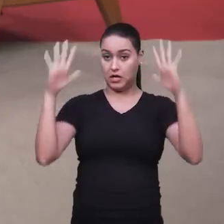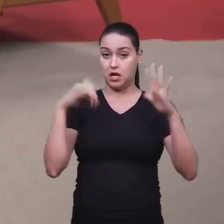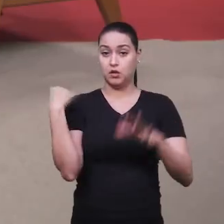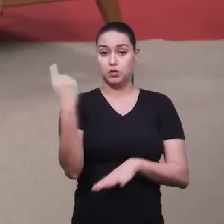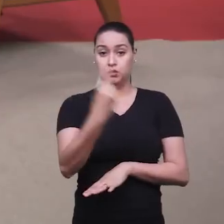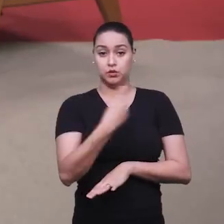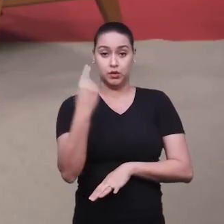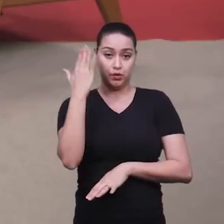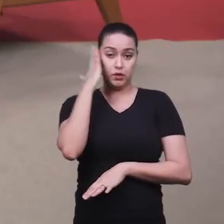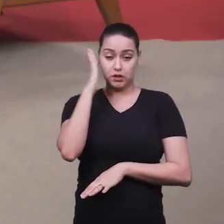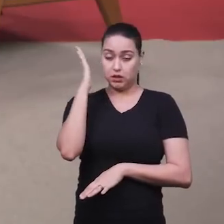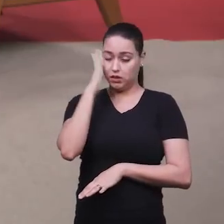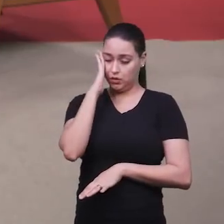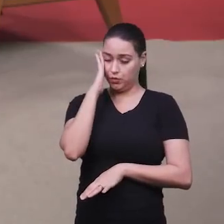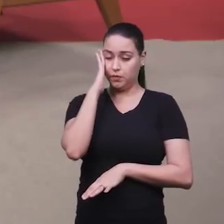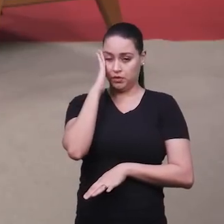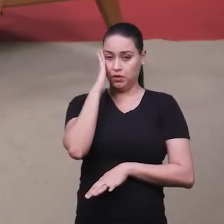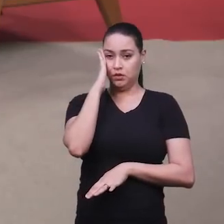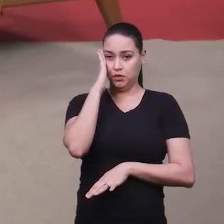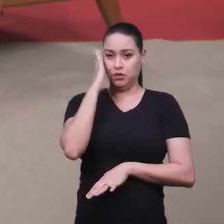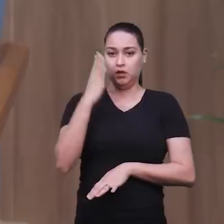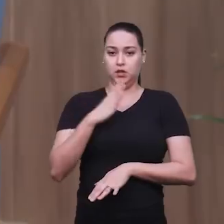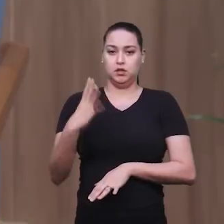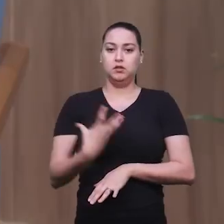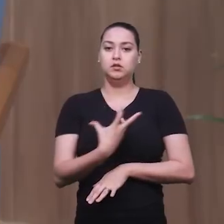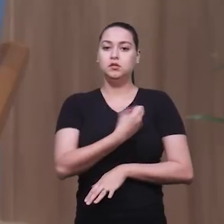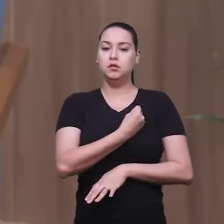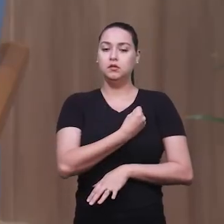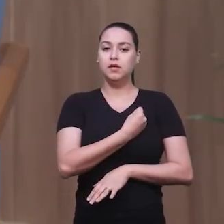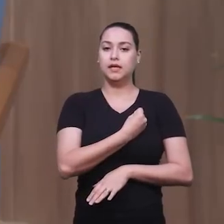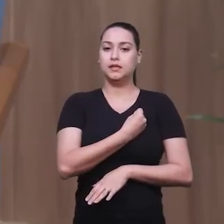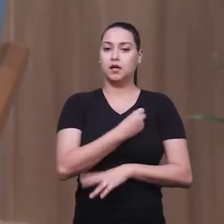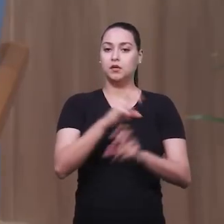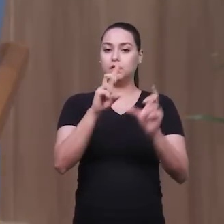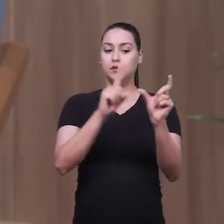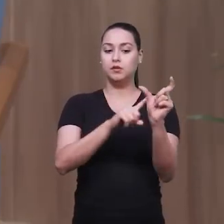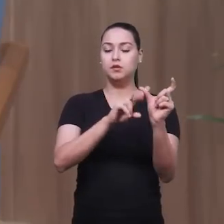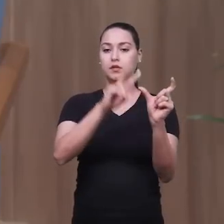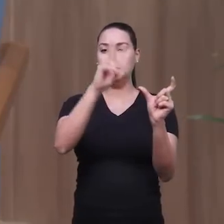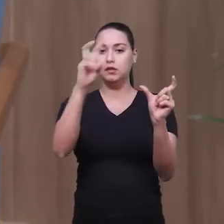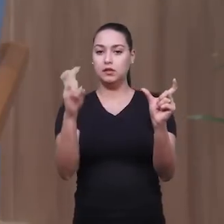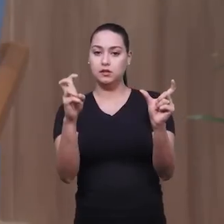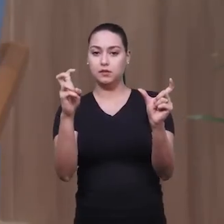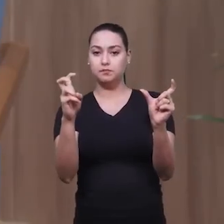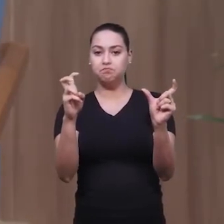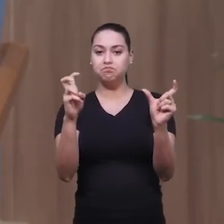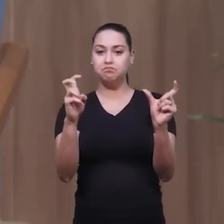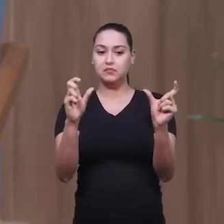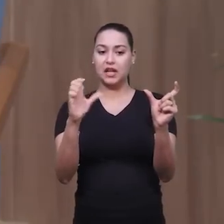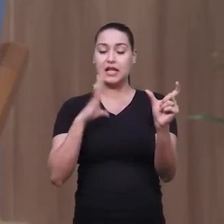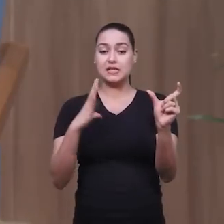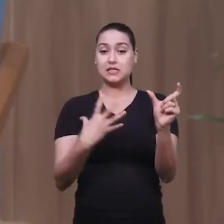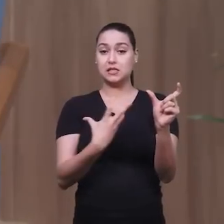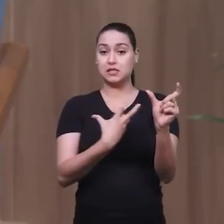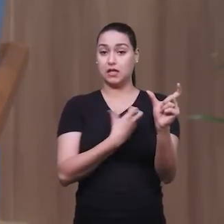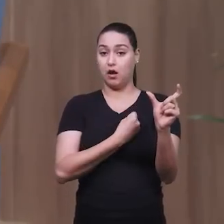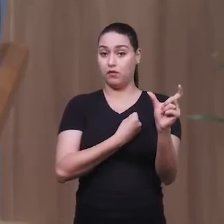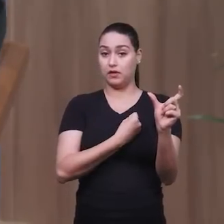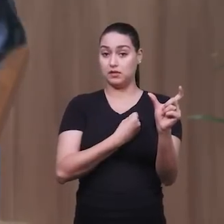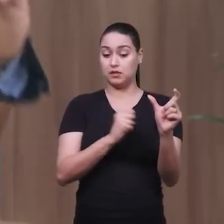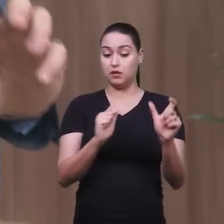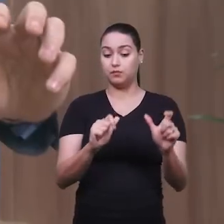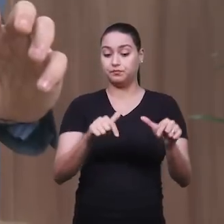qual o nosso entendimento, qual o nosso alcance em relação à salvação, que é aquela expressão salvação, ato